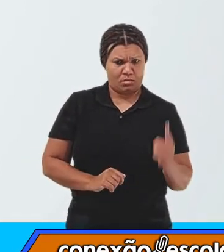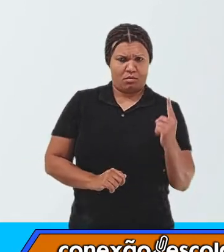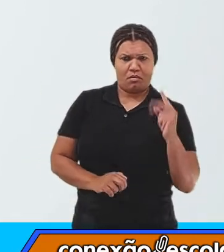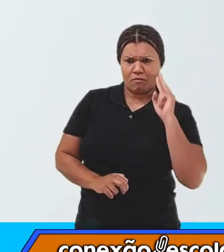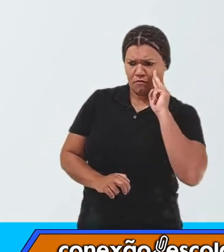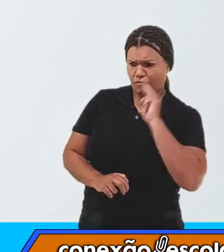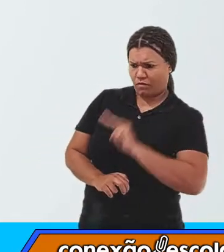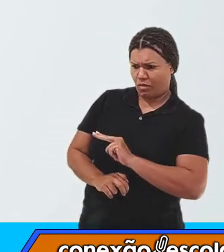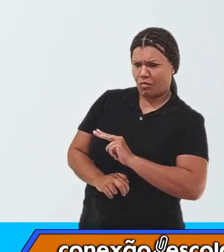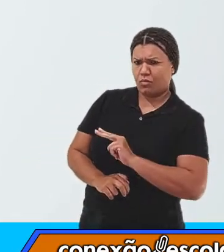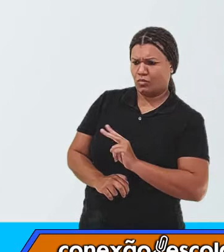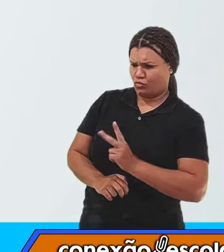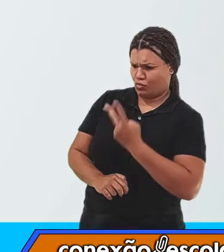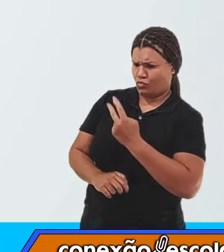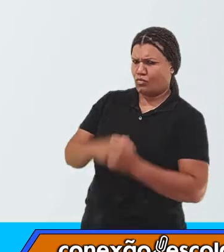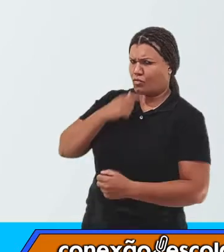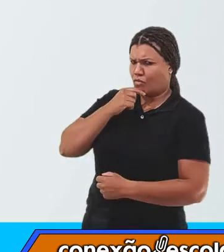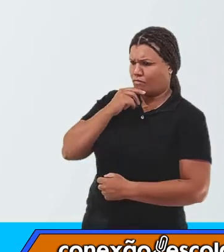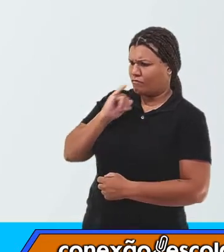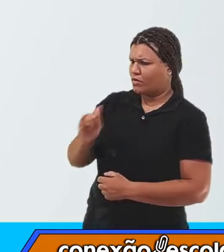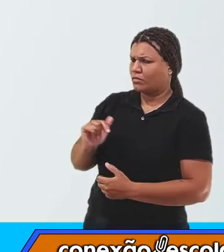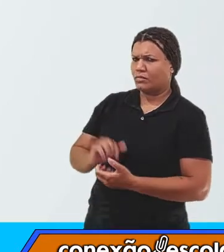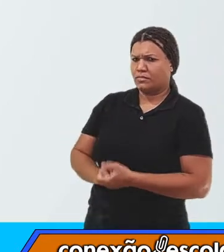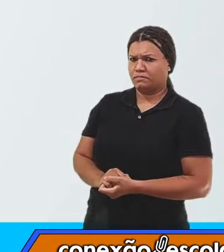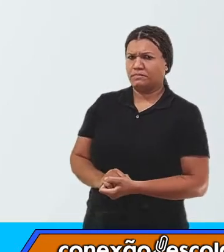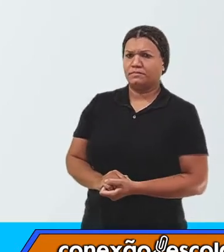dois homens e disse.